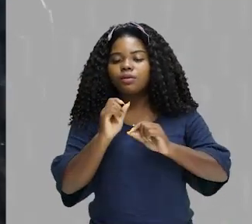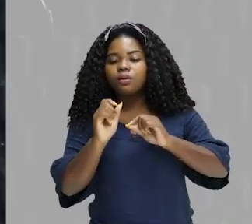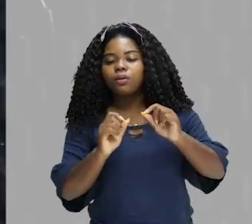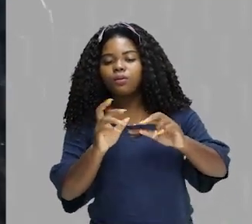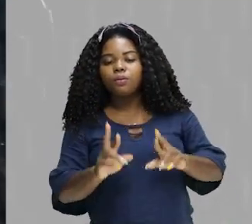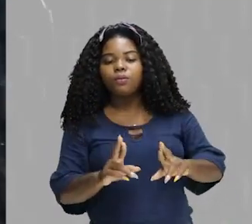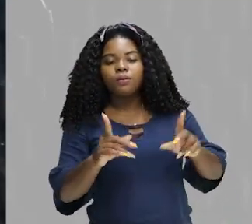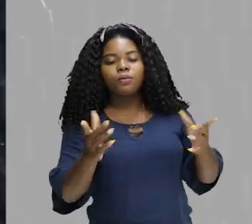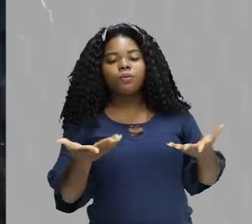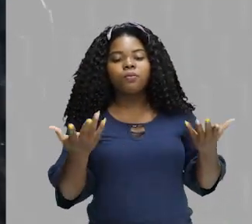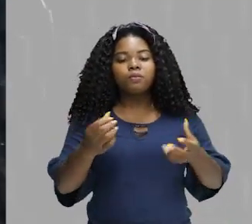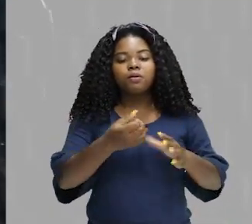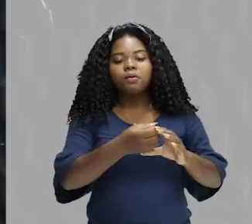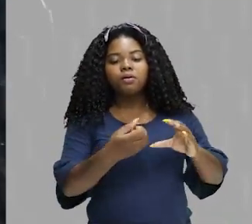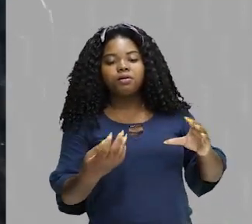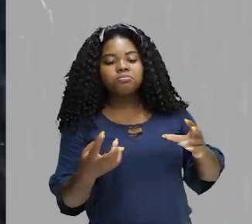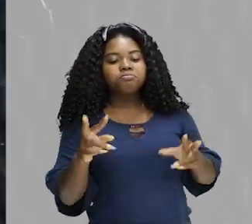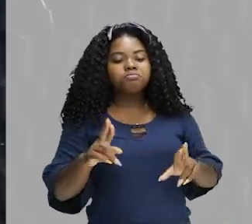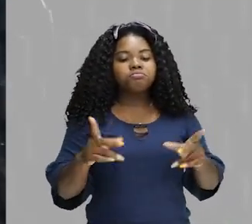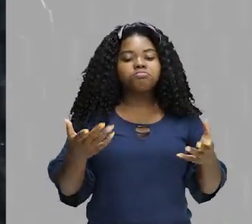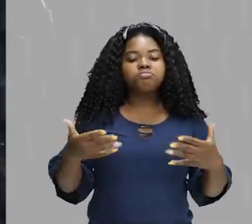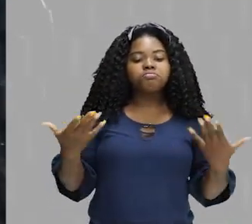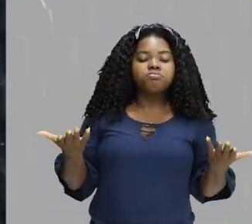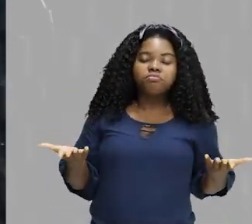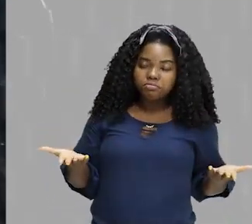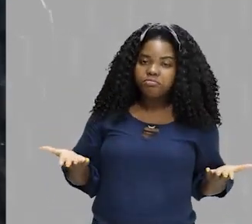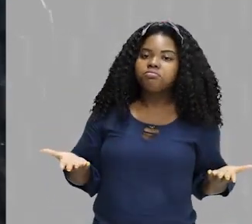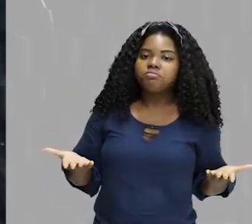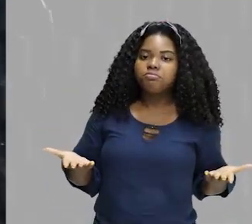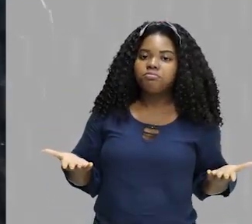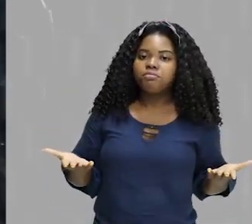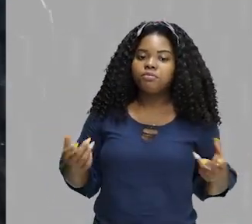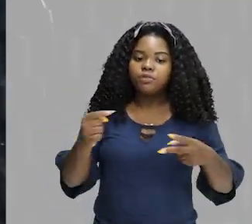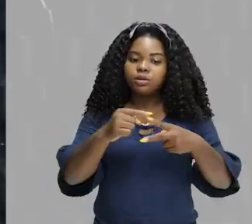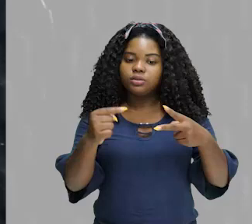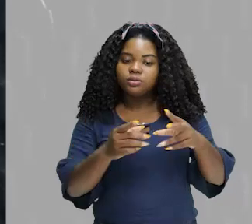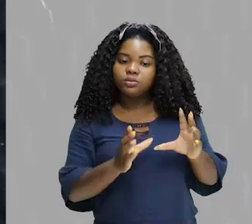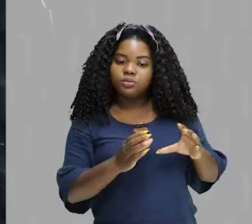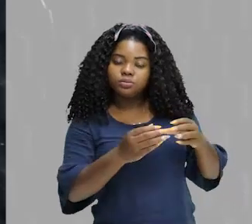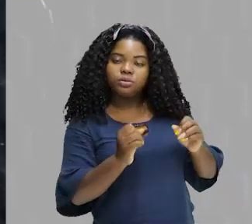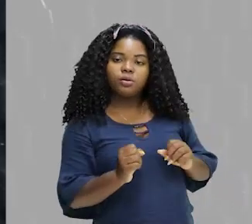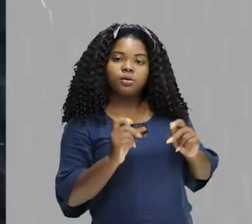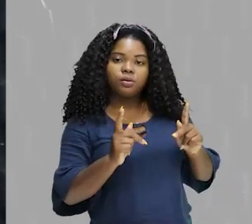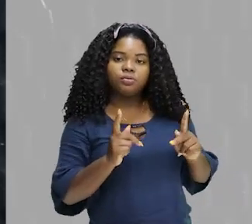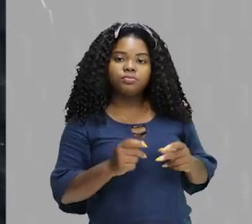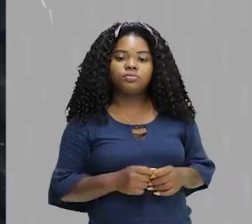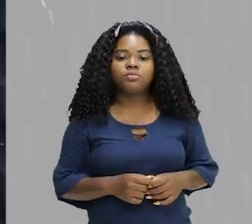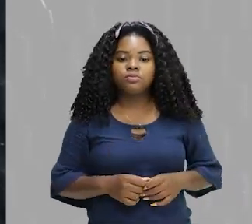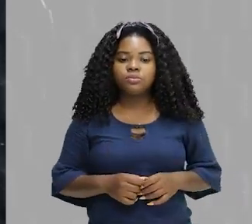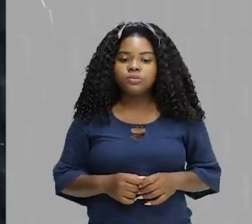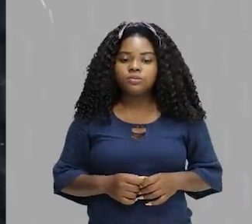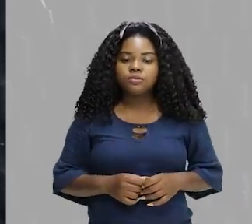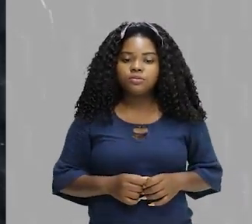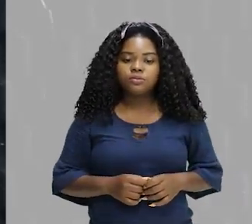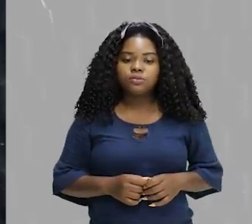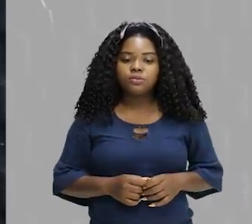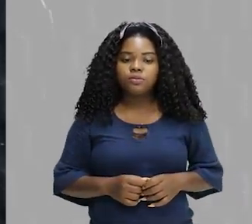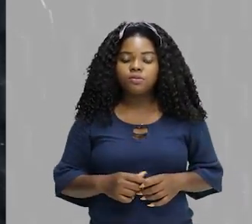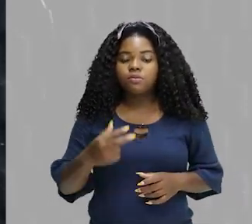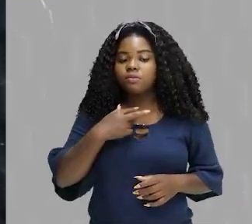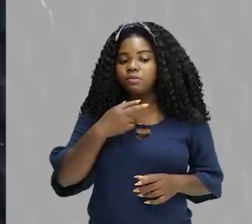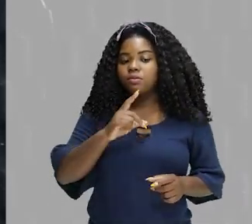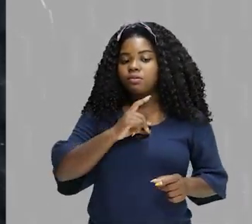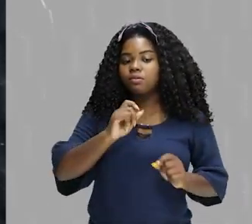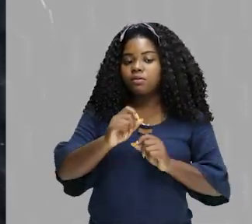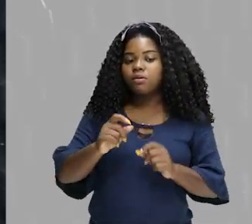Característica que seja comum apenas às gimnospermas e às angiospermas. Não pode estar presente nem nas